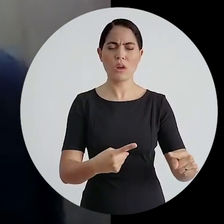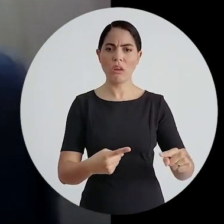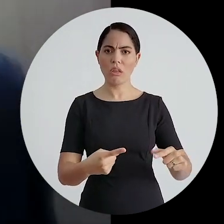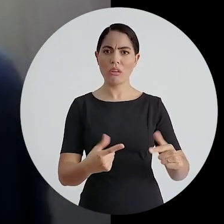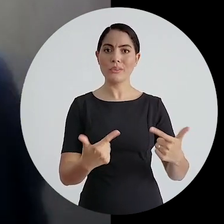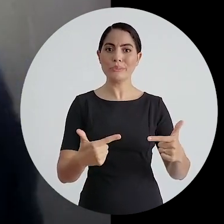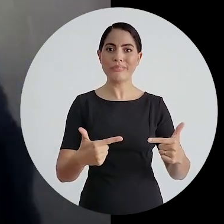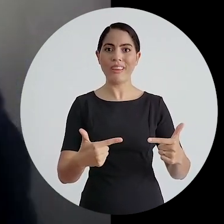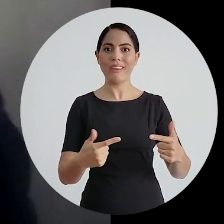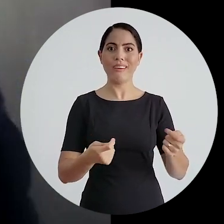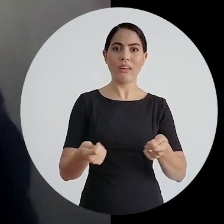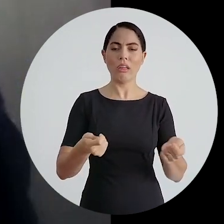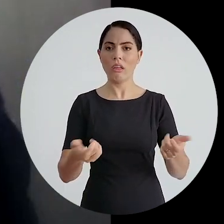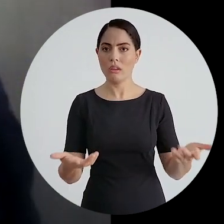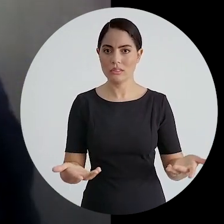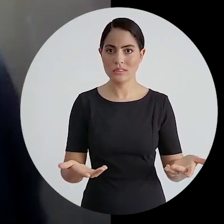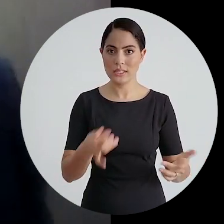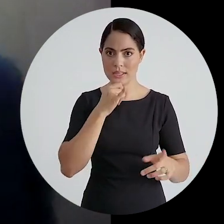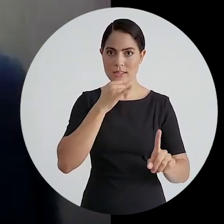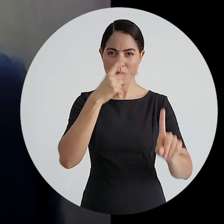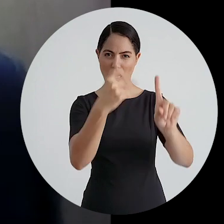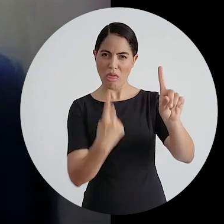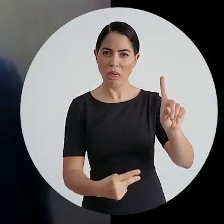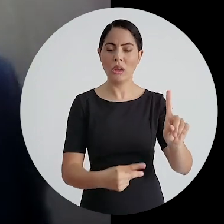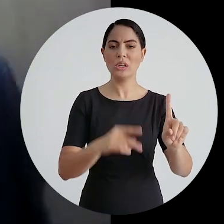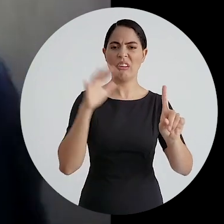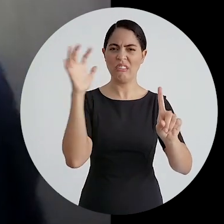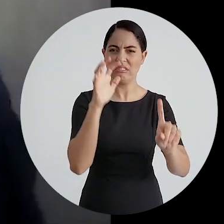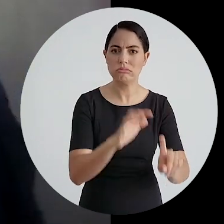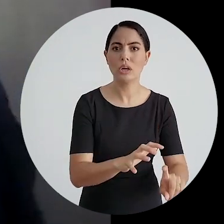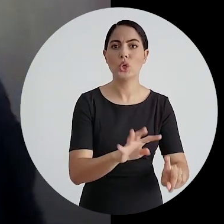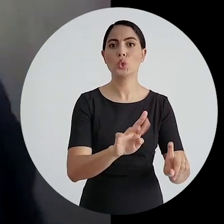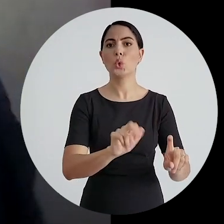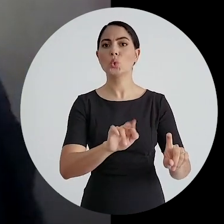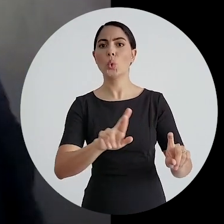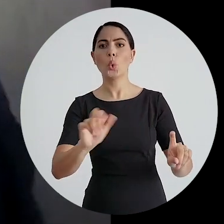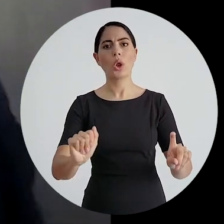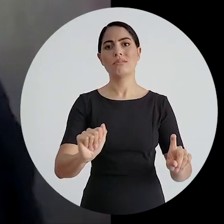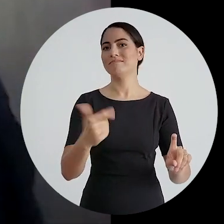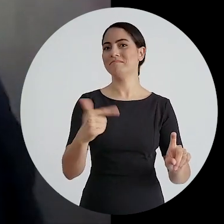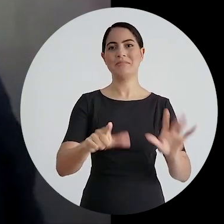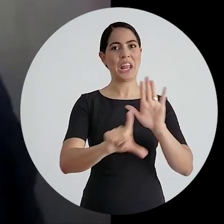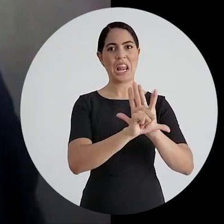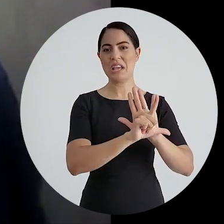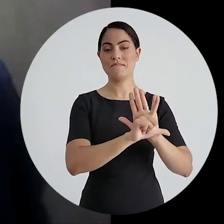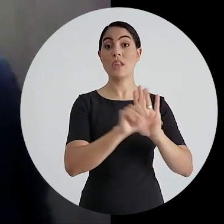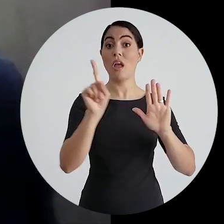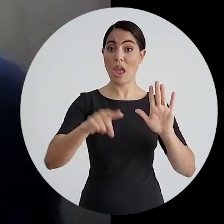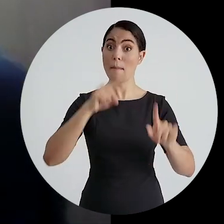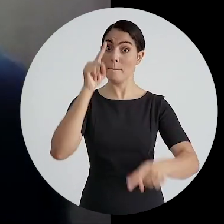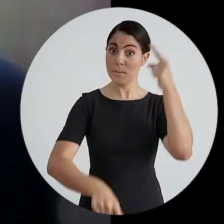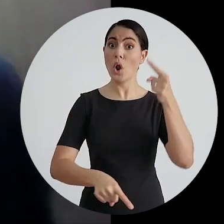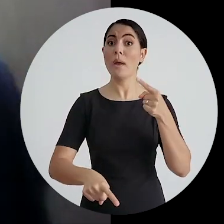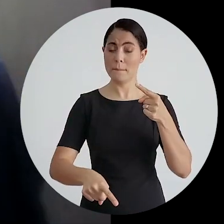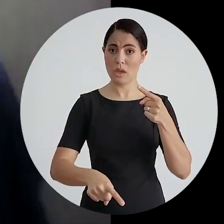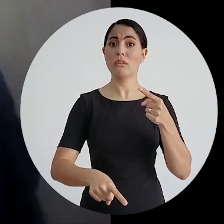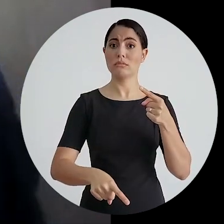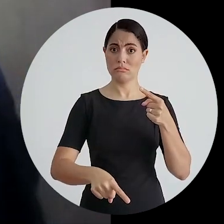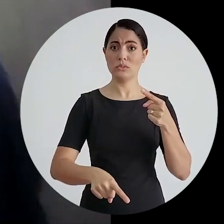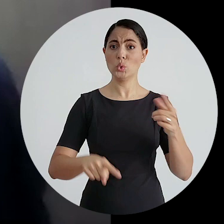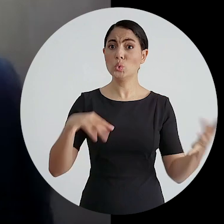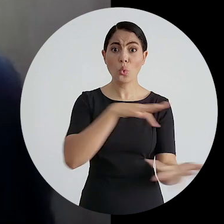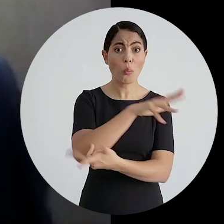desmedido e desnecessário da força. Tortura não tem previsão legal. Tortura há de ser coibida, é uma